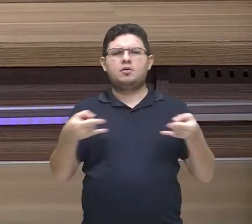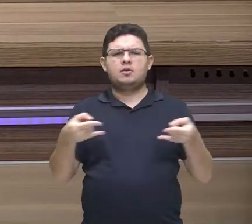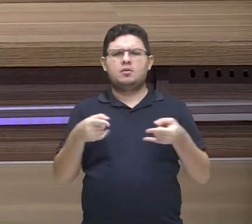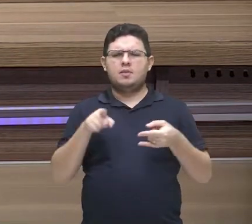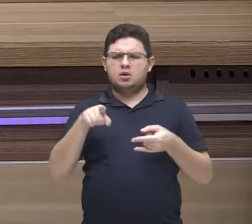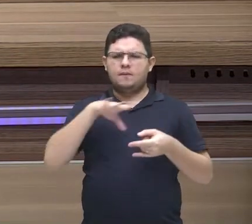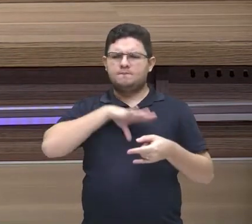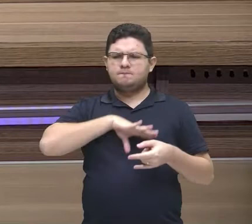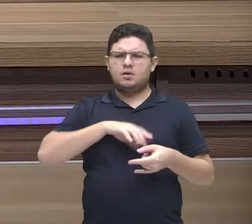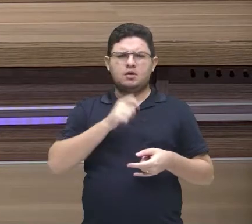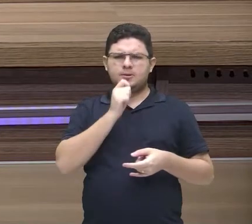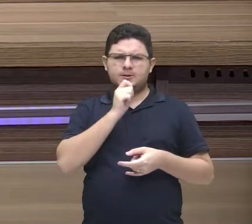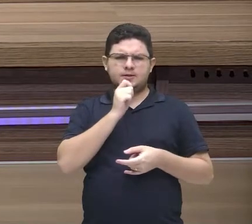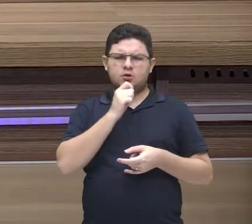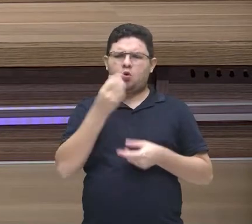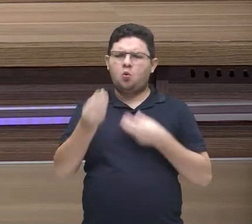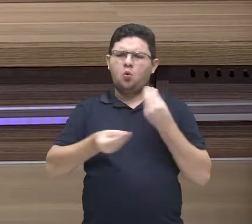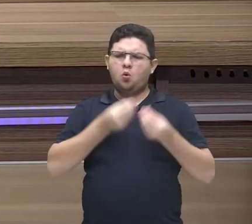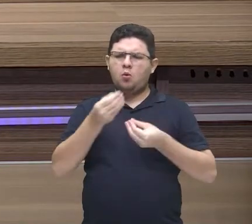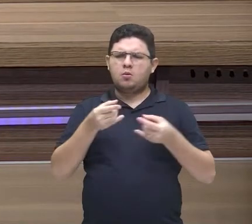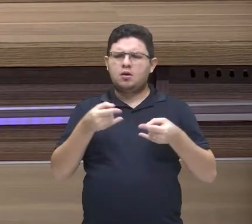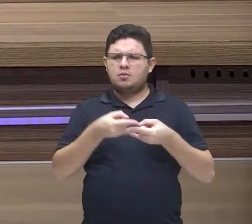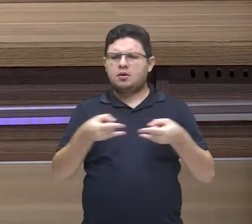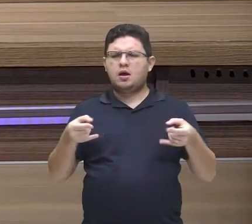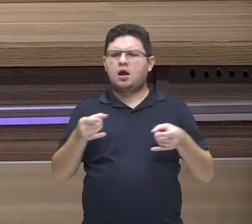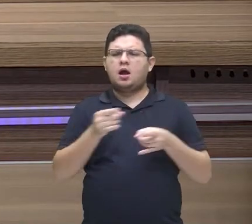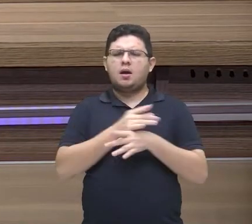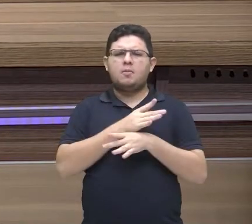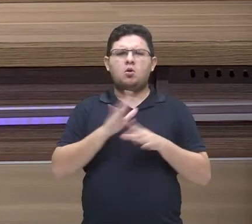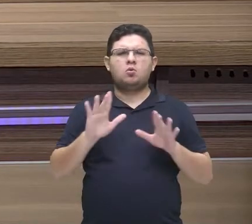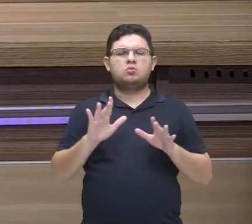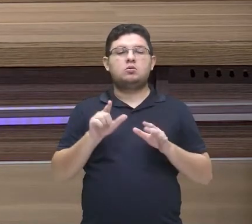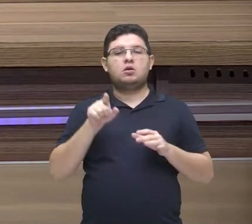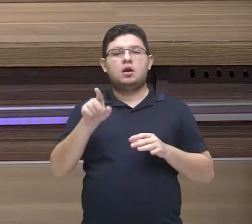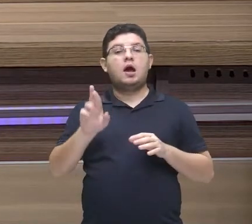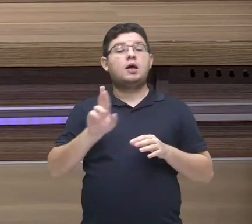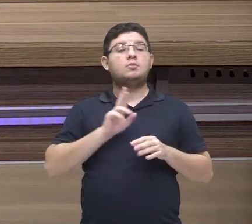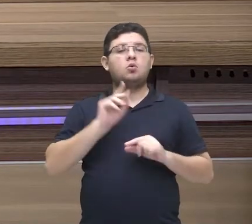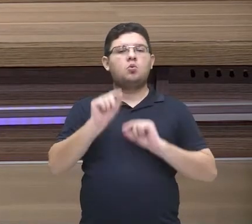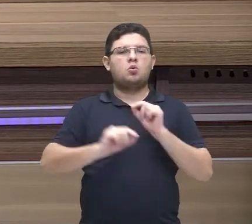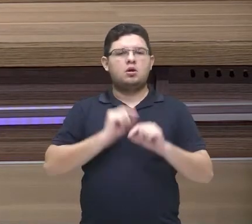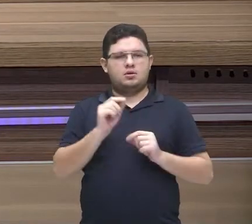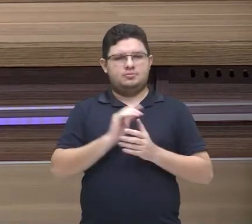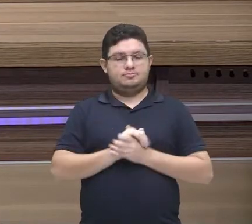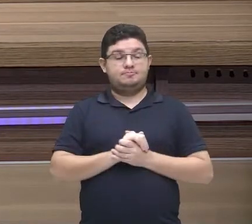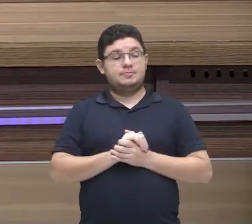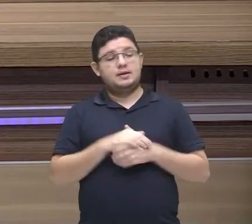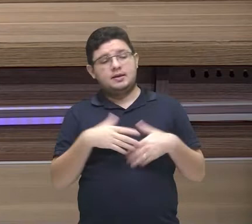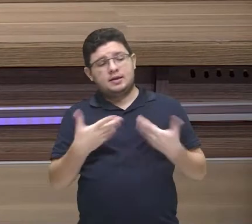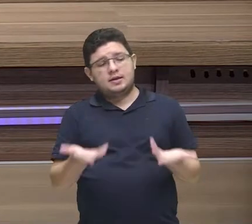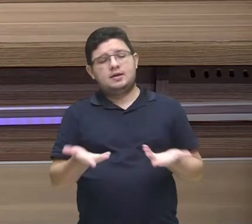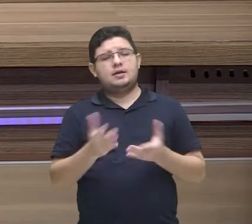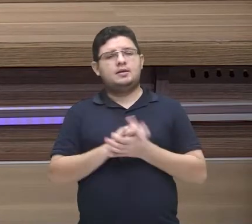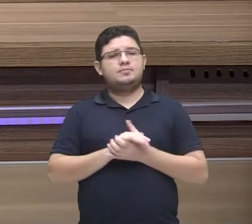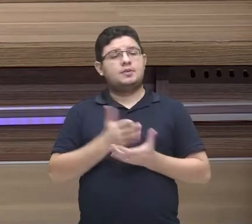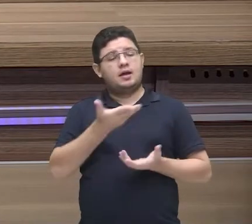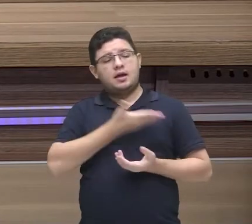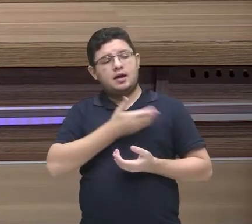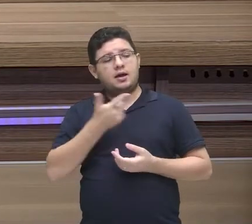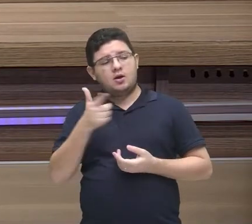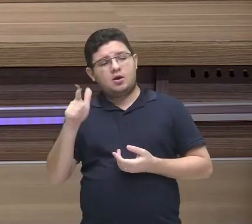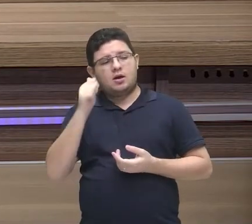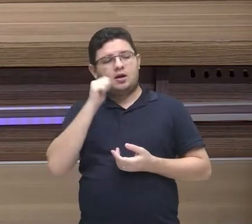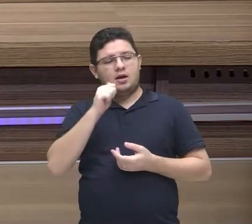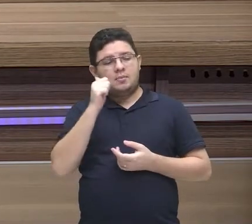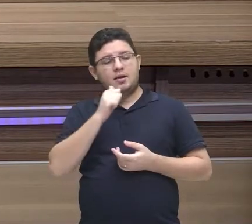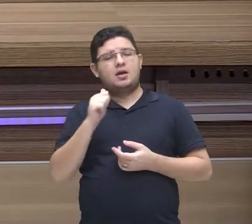ainda, como é que já acabou o absorvente? Qual era a resposta que ela dava? Ah, pai, as minhas colegas menstruam, choram,